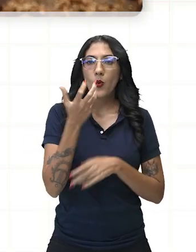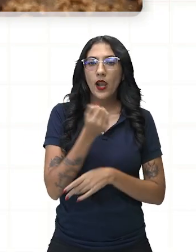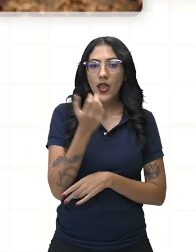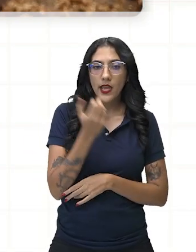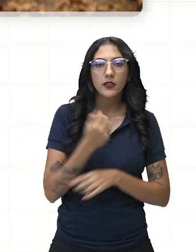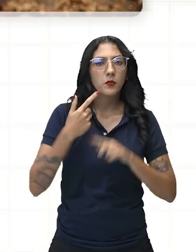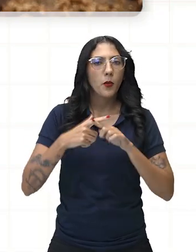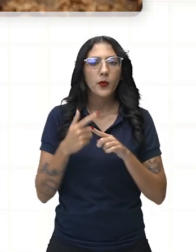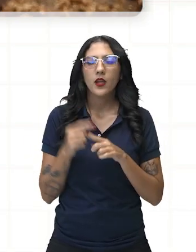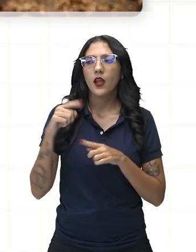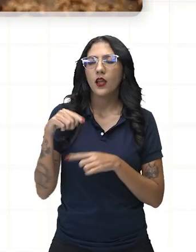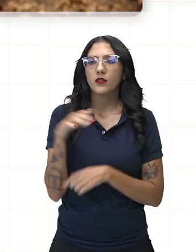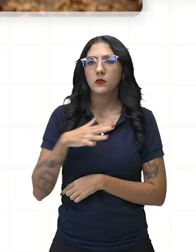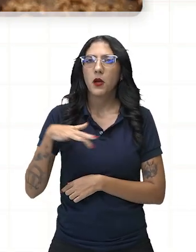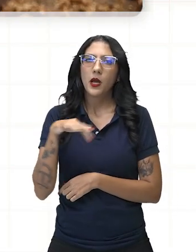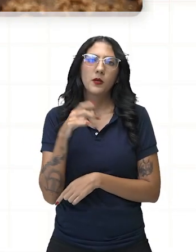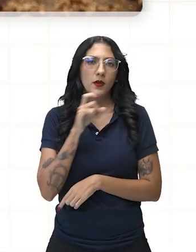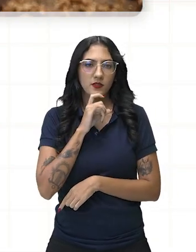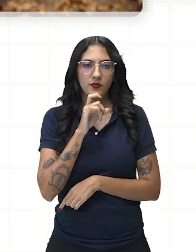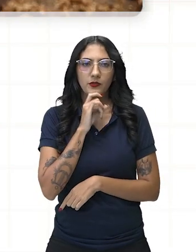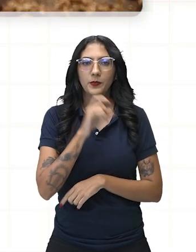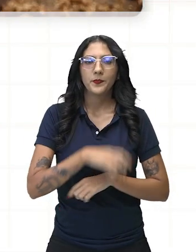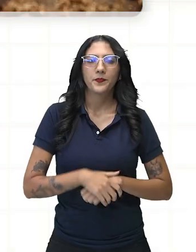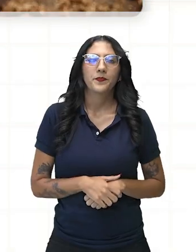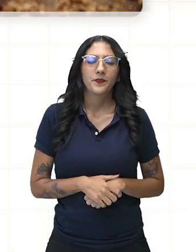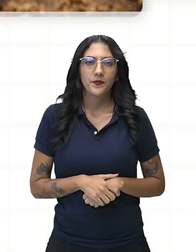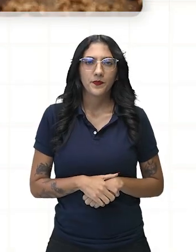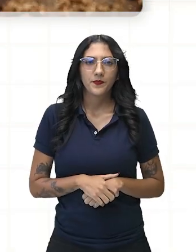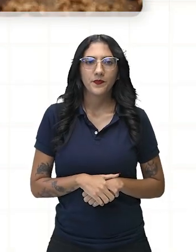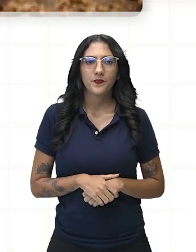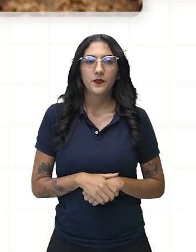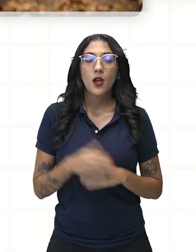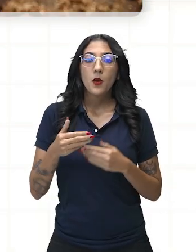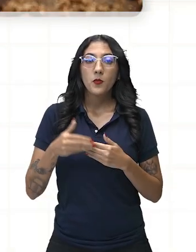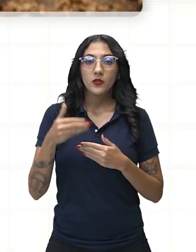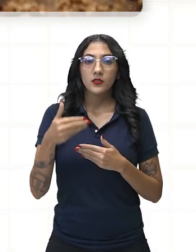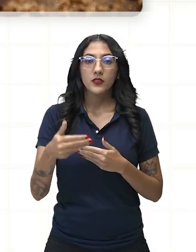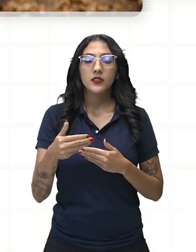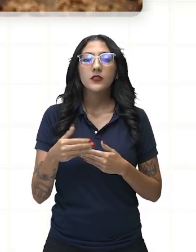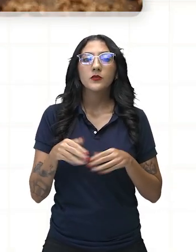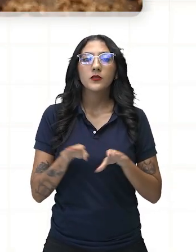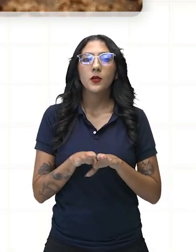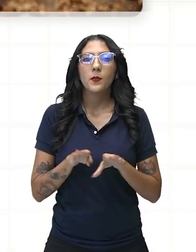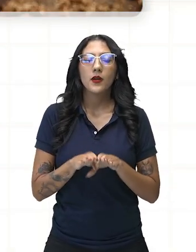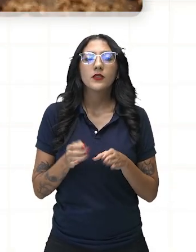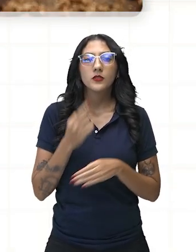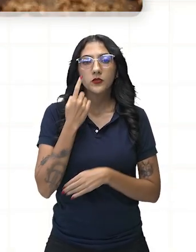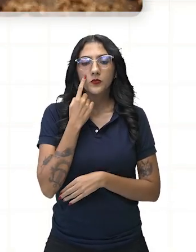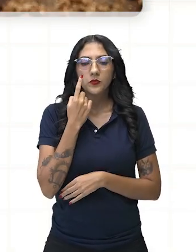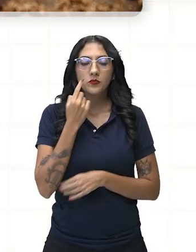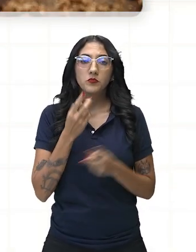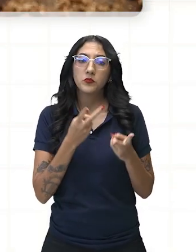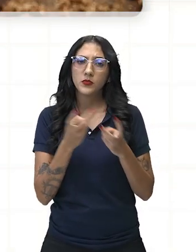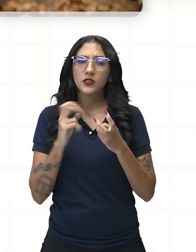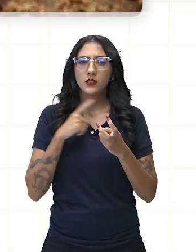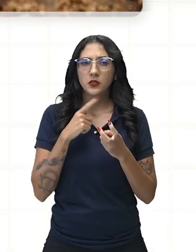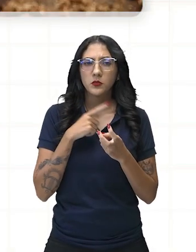clima também um pouco mais frio. Prosseguindo, nós temos essa especialização regional,